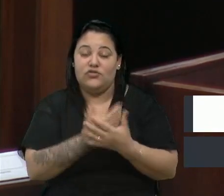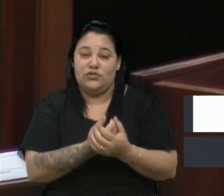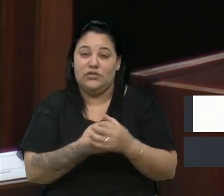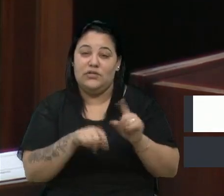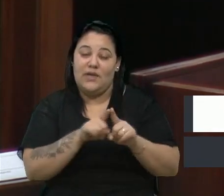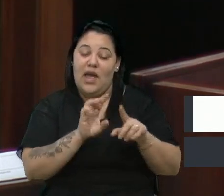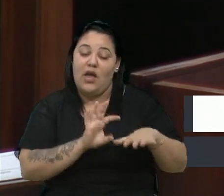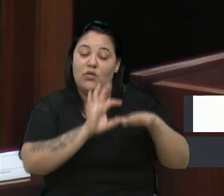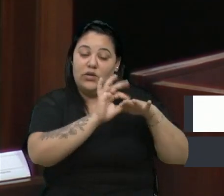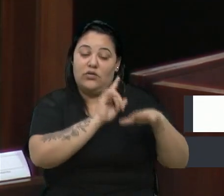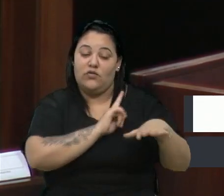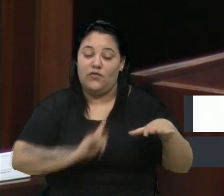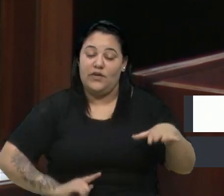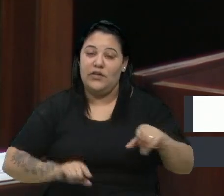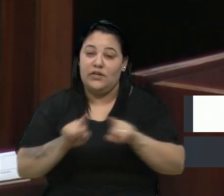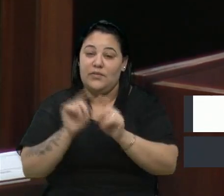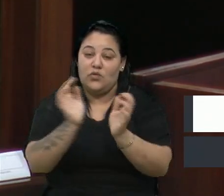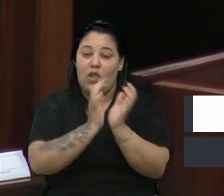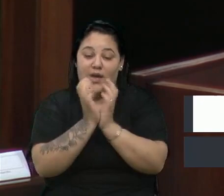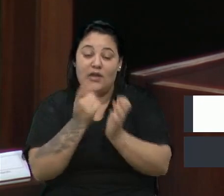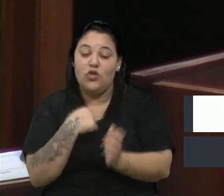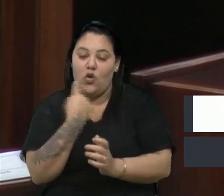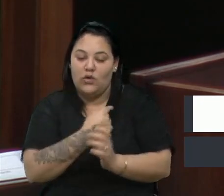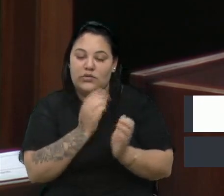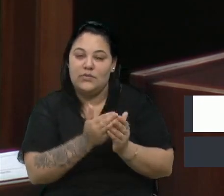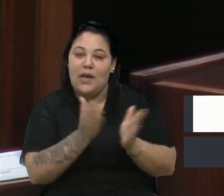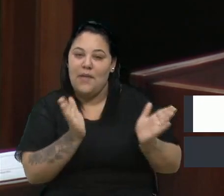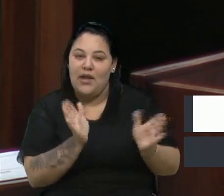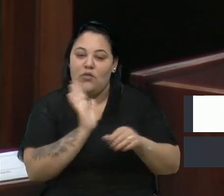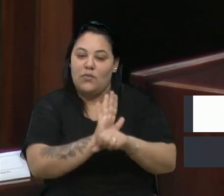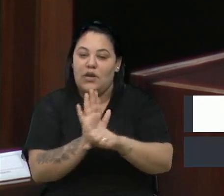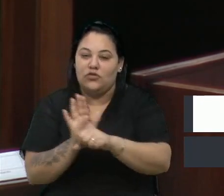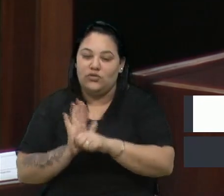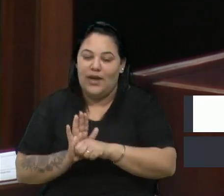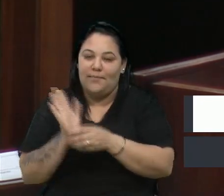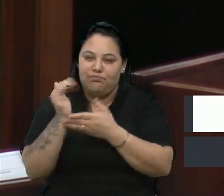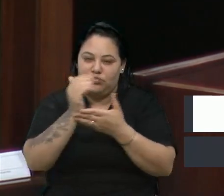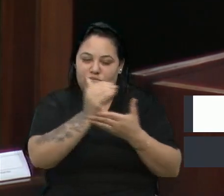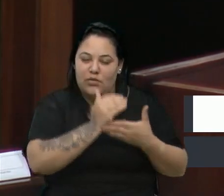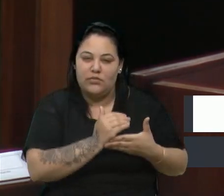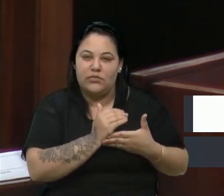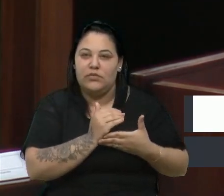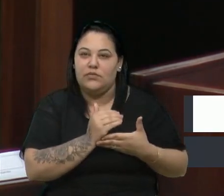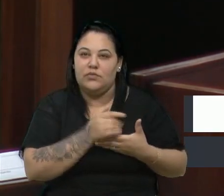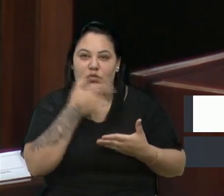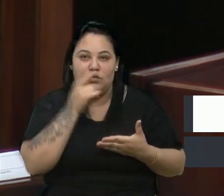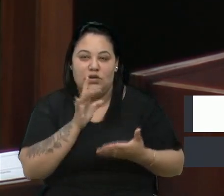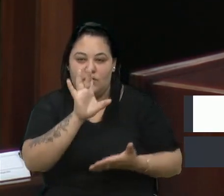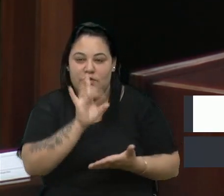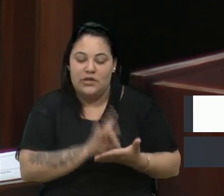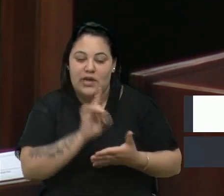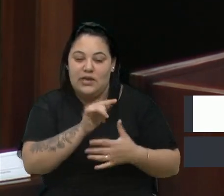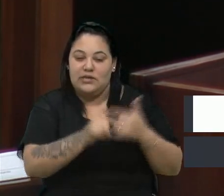meu mandato, nós estamos à disposição de auxiliar na busca de recurso e de viabilizar esse processo